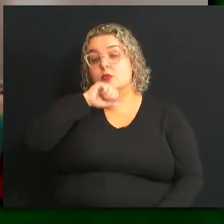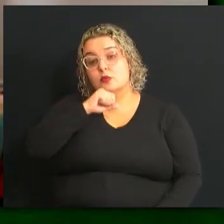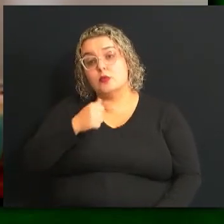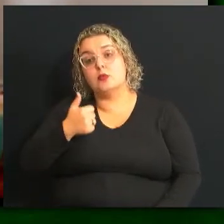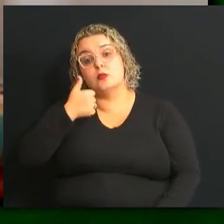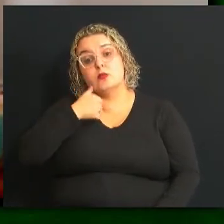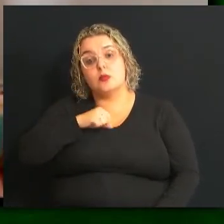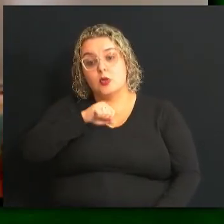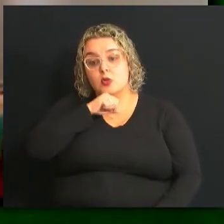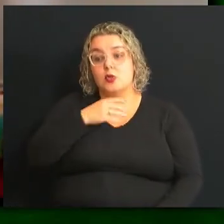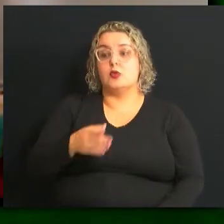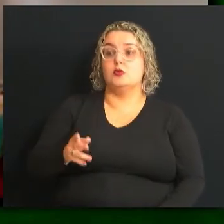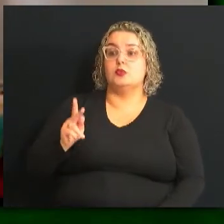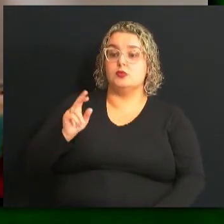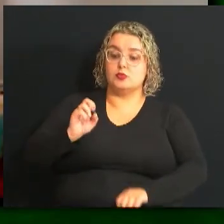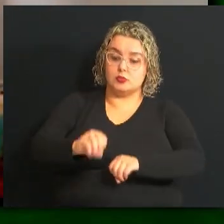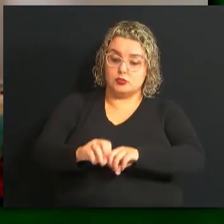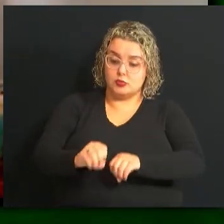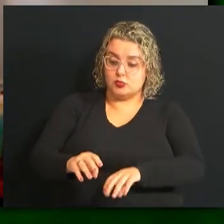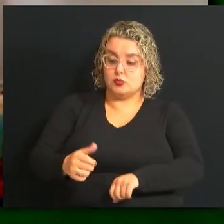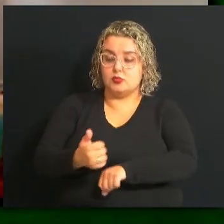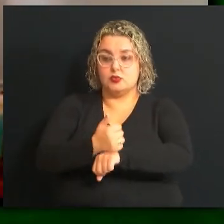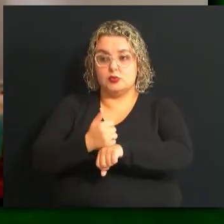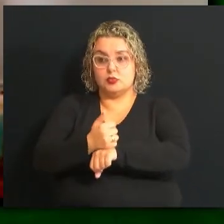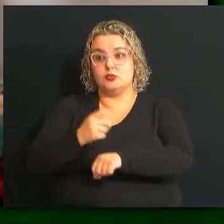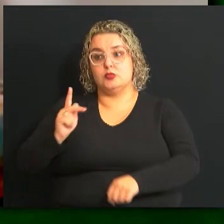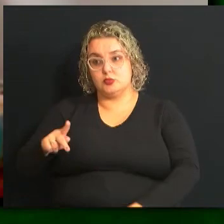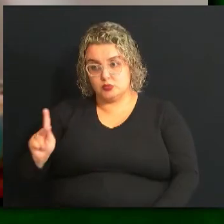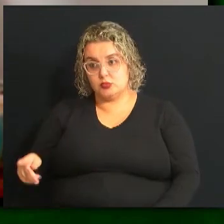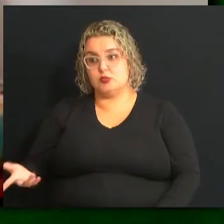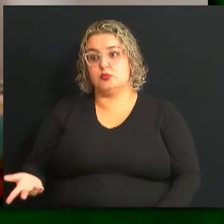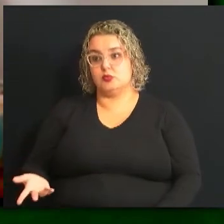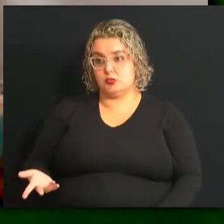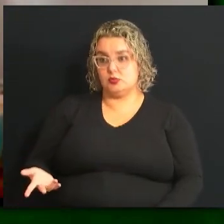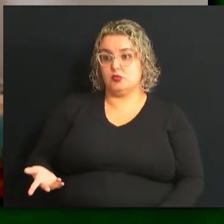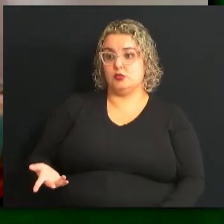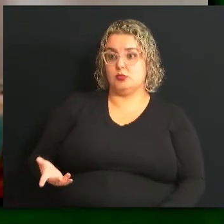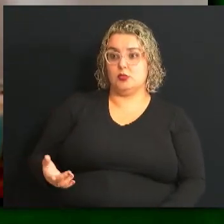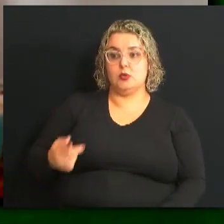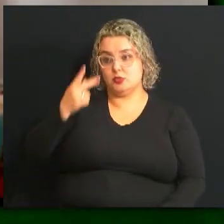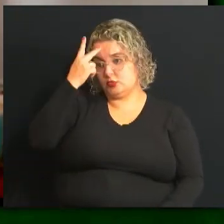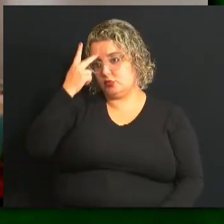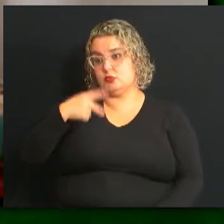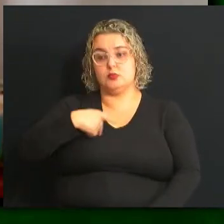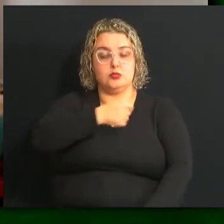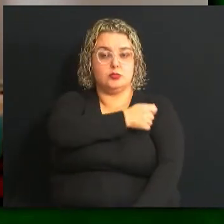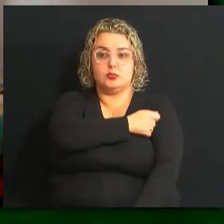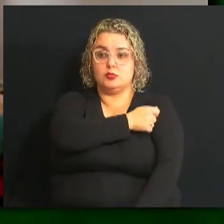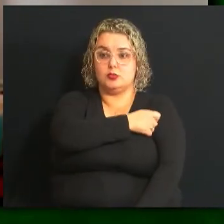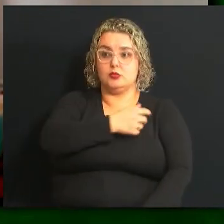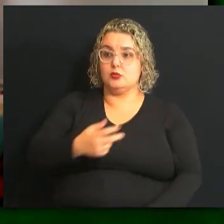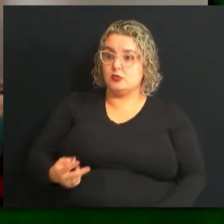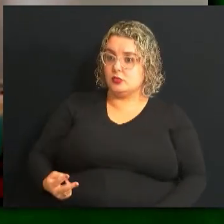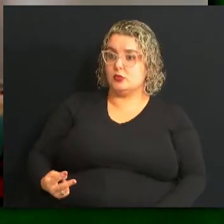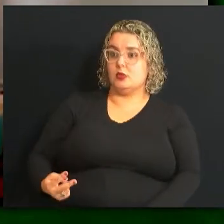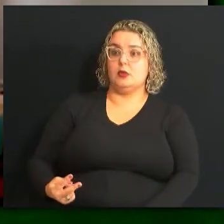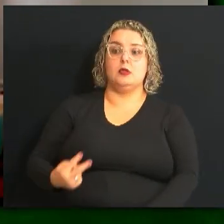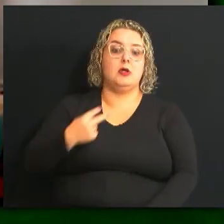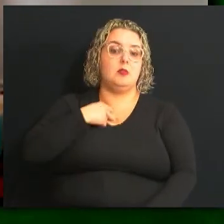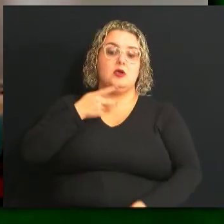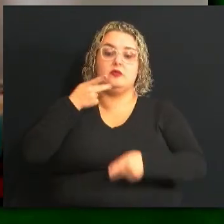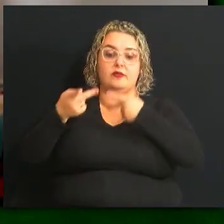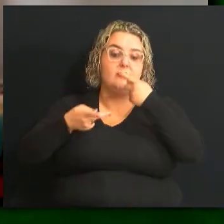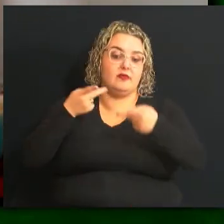dos educadores, dos professores e até desses alunos, né? Porque a gente não pode ficar falando deles sem ouvi-los, sem que